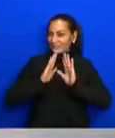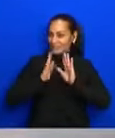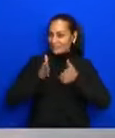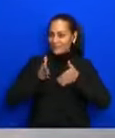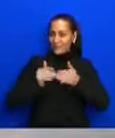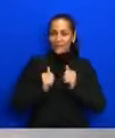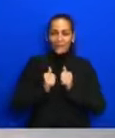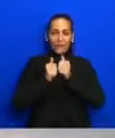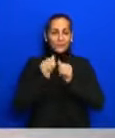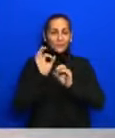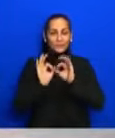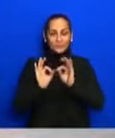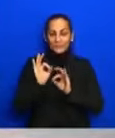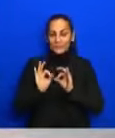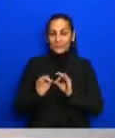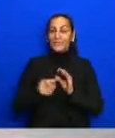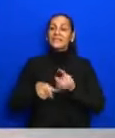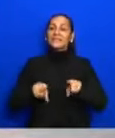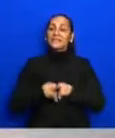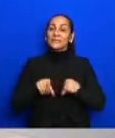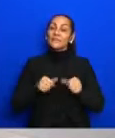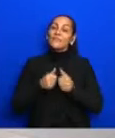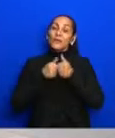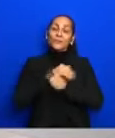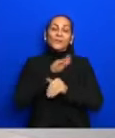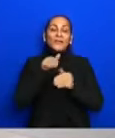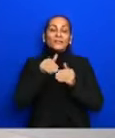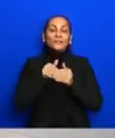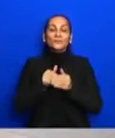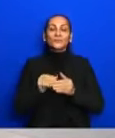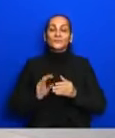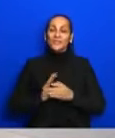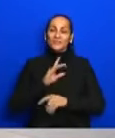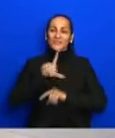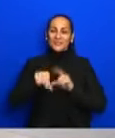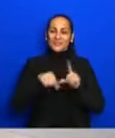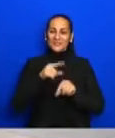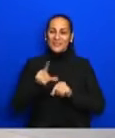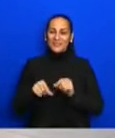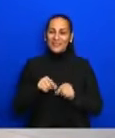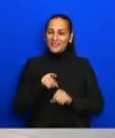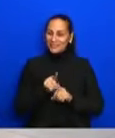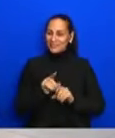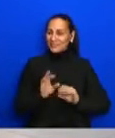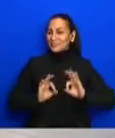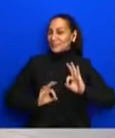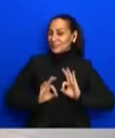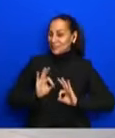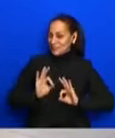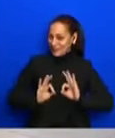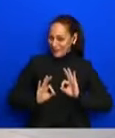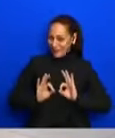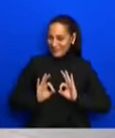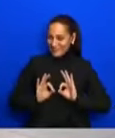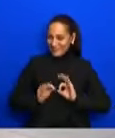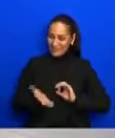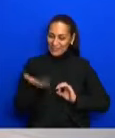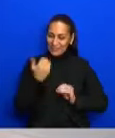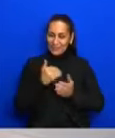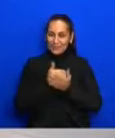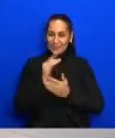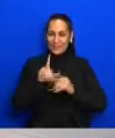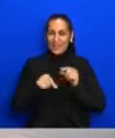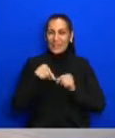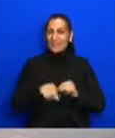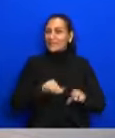já acompanharam todos os procedimentos prévios e agora também vão acompanhar aqui de pertinho o nosso sorteio. Você já está aí preparado? Vamos começar